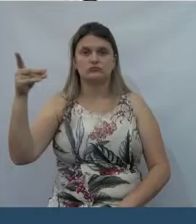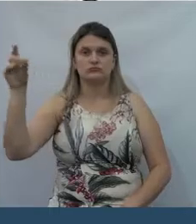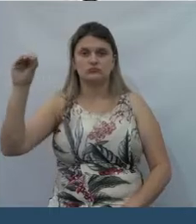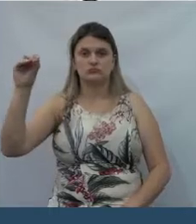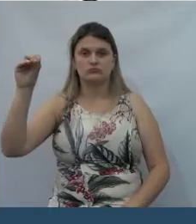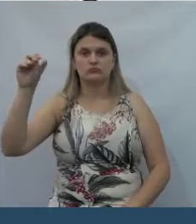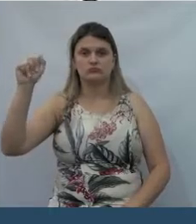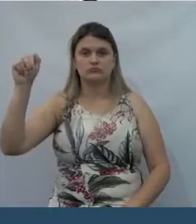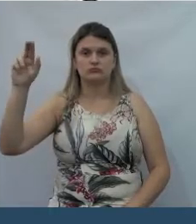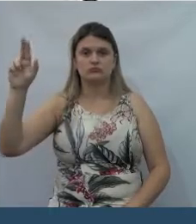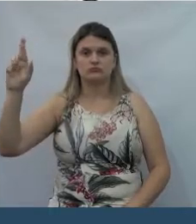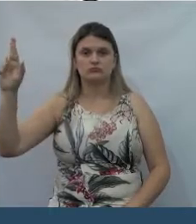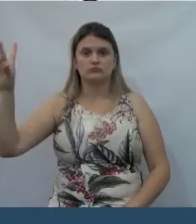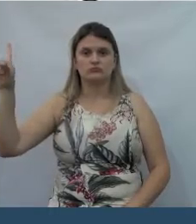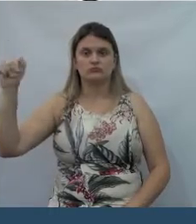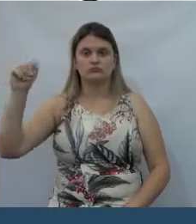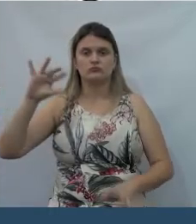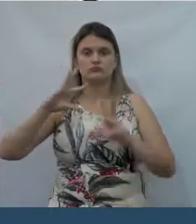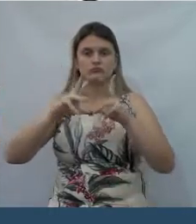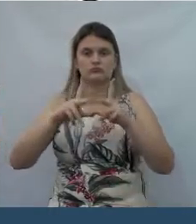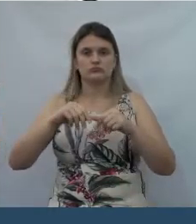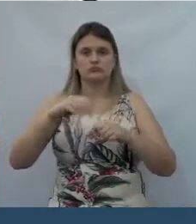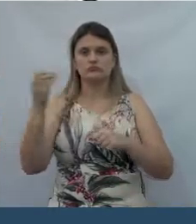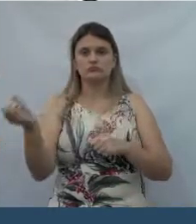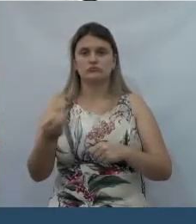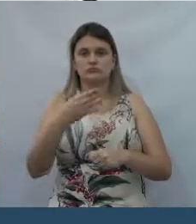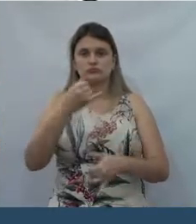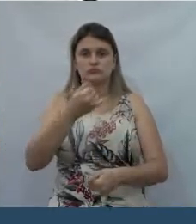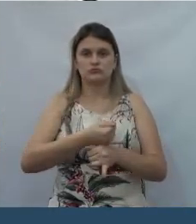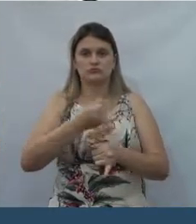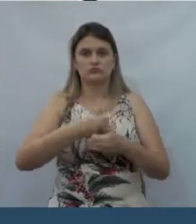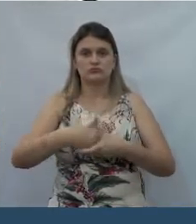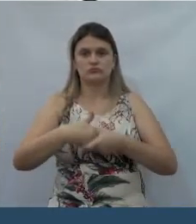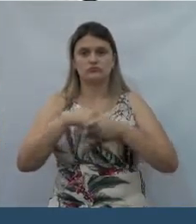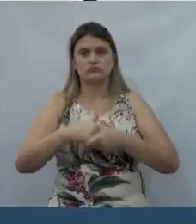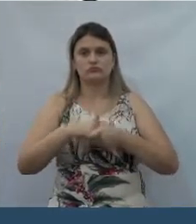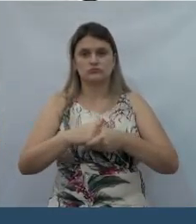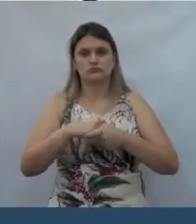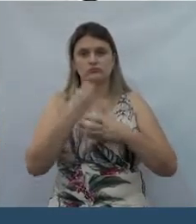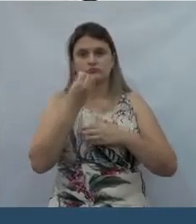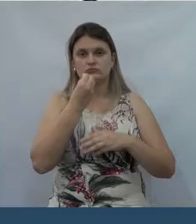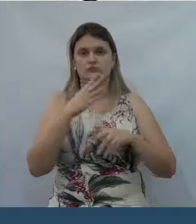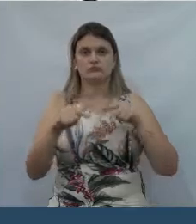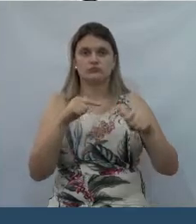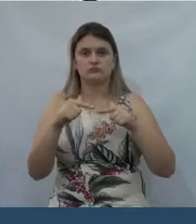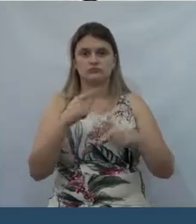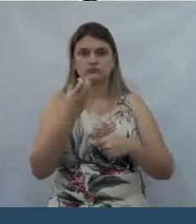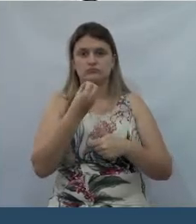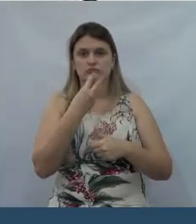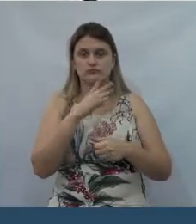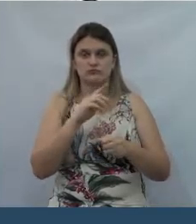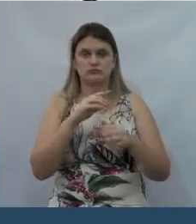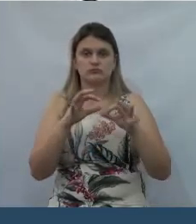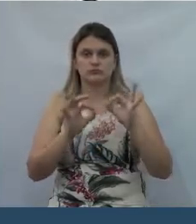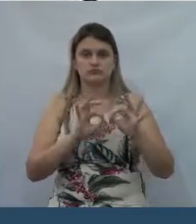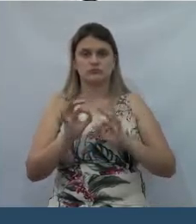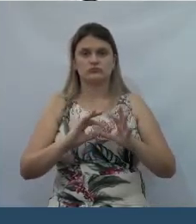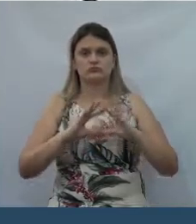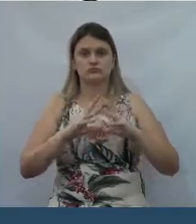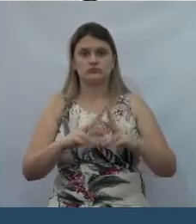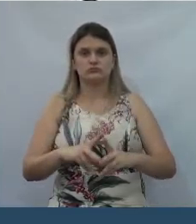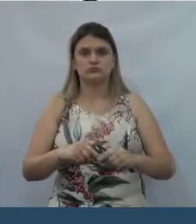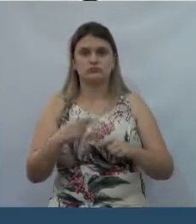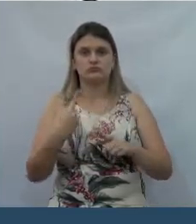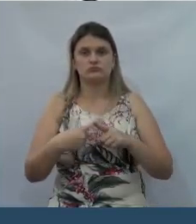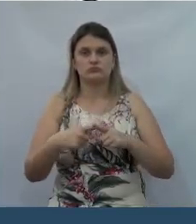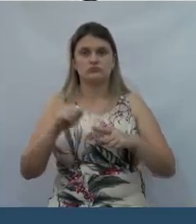Anibele Neto, pelo novo diretório, desejando um bom trabalho, uma boa gestão a todos, porque